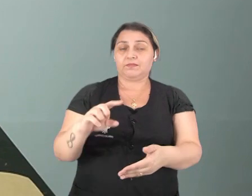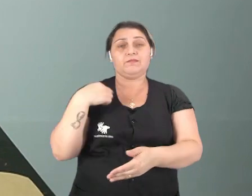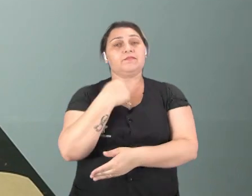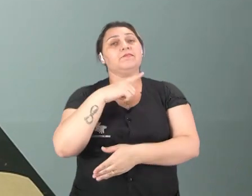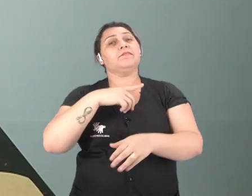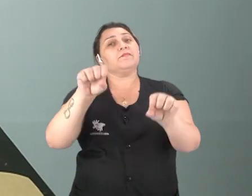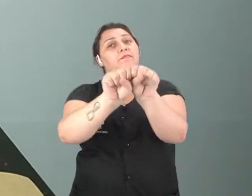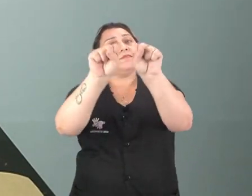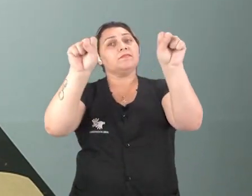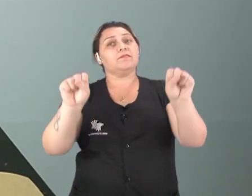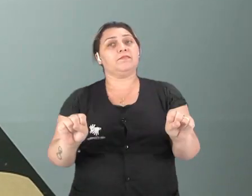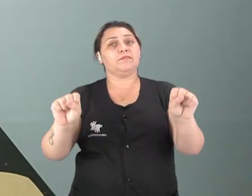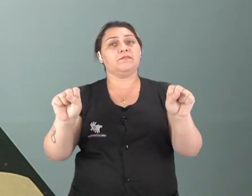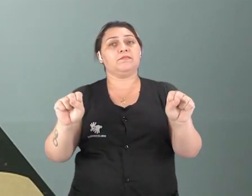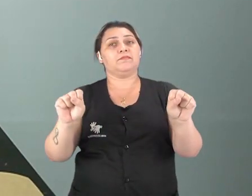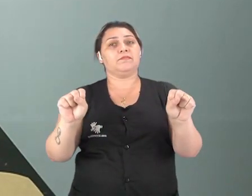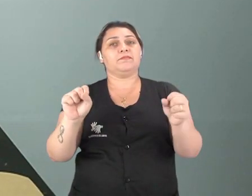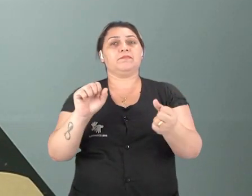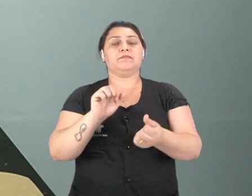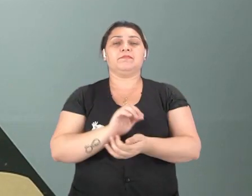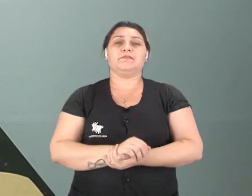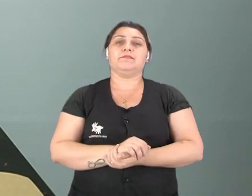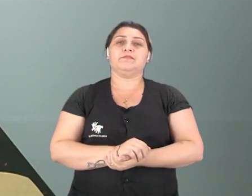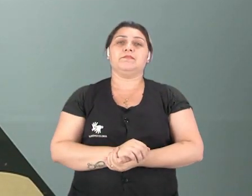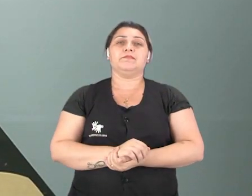um sistema de